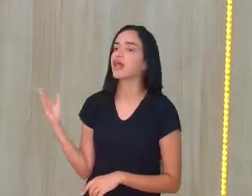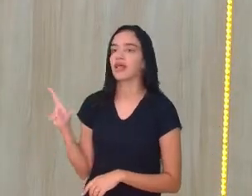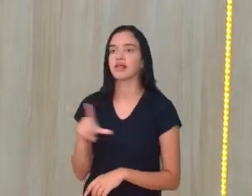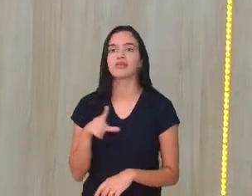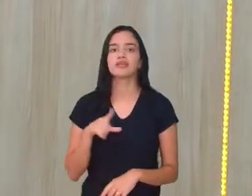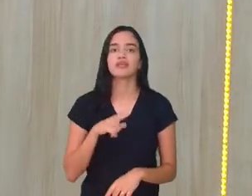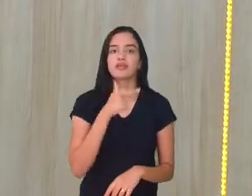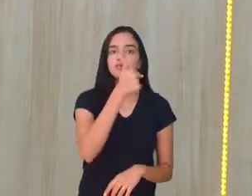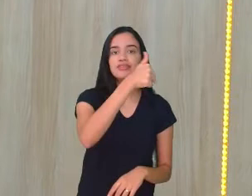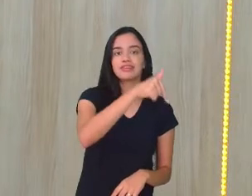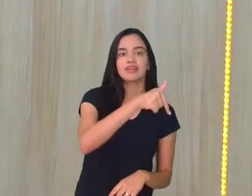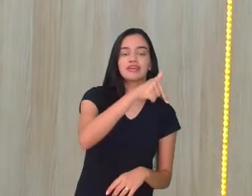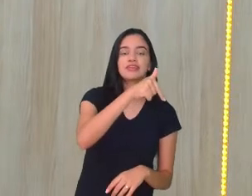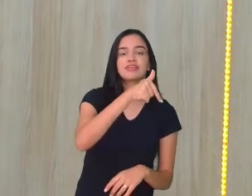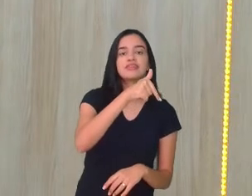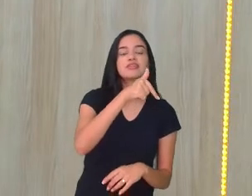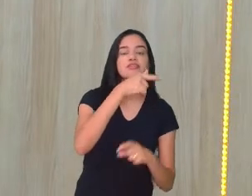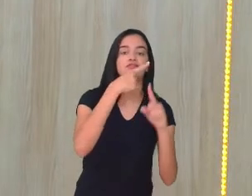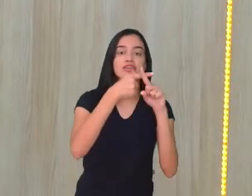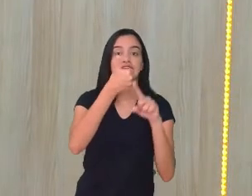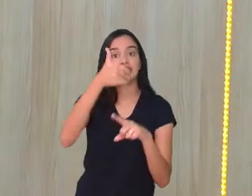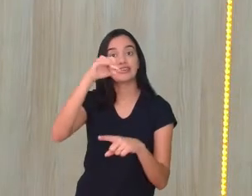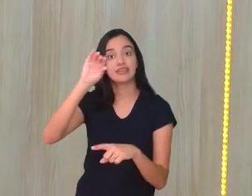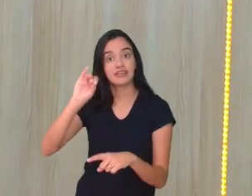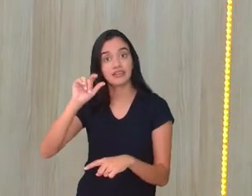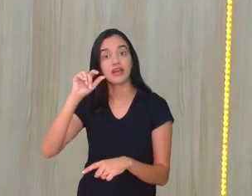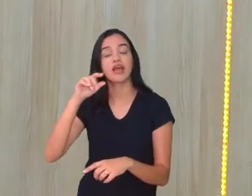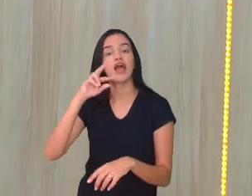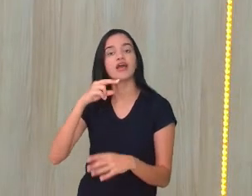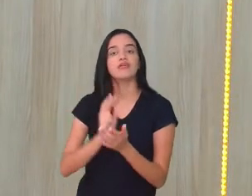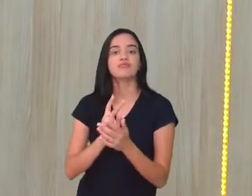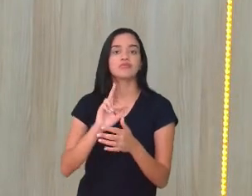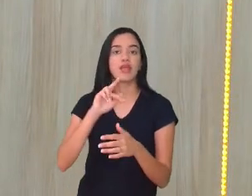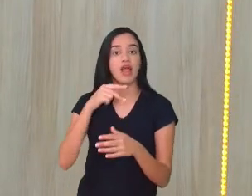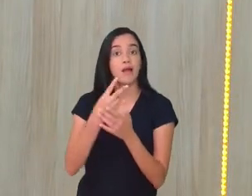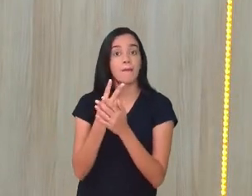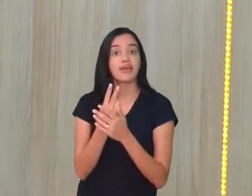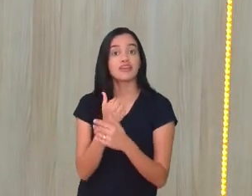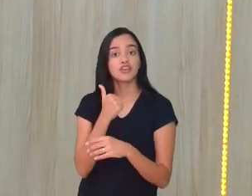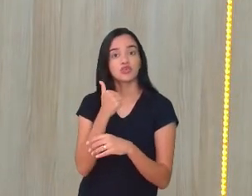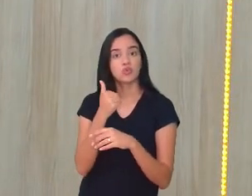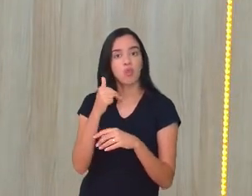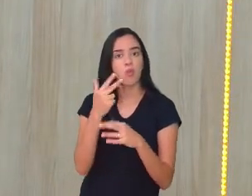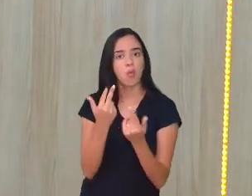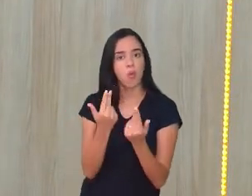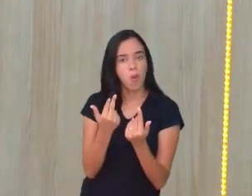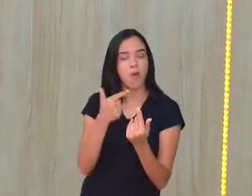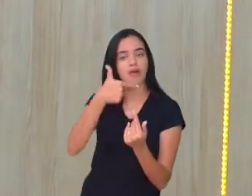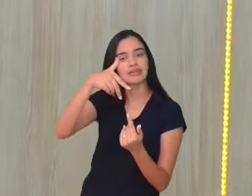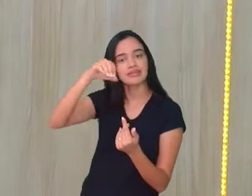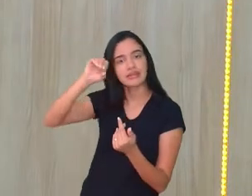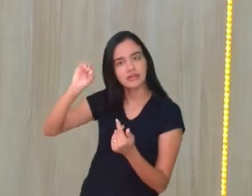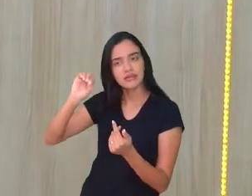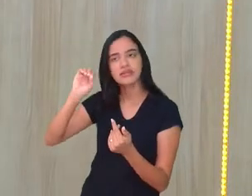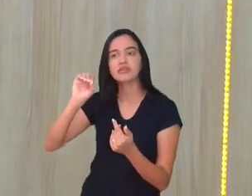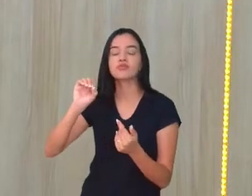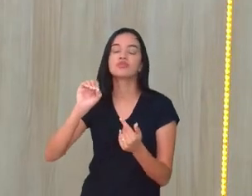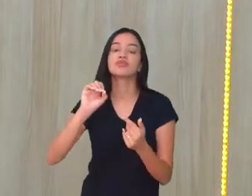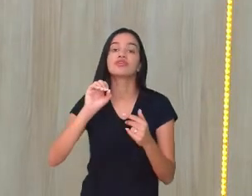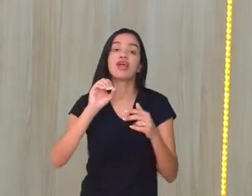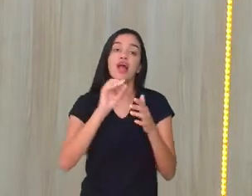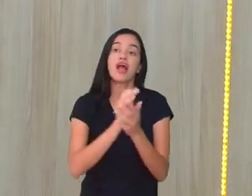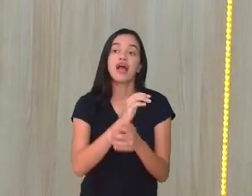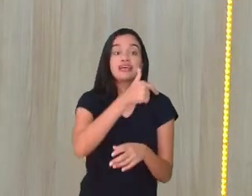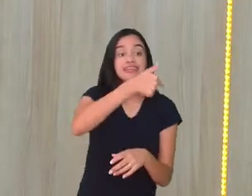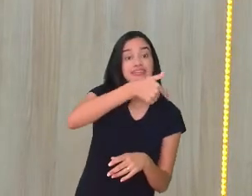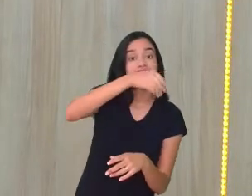tenho 7 vezes 100 é igual a 700, dividido por 20, tá? Eu posso aqui, ó, tube